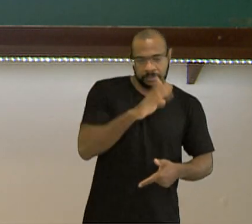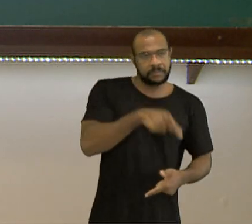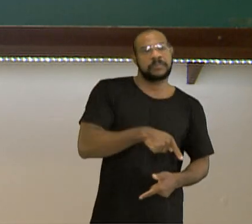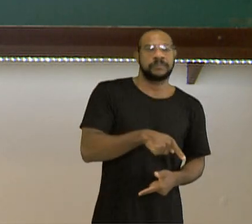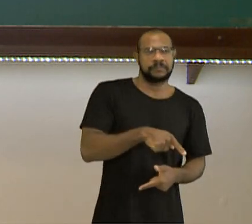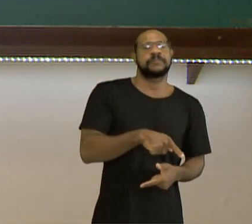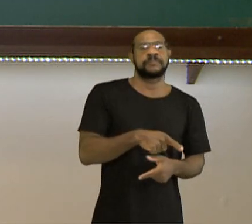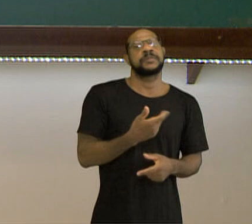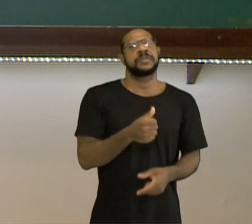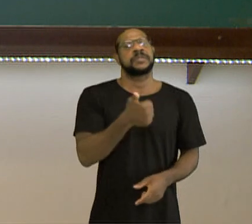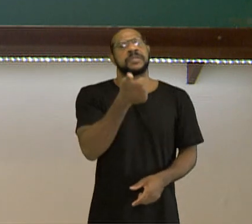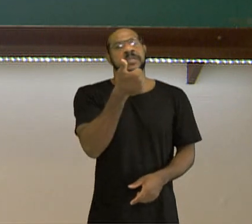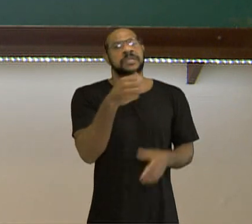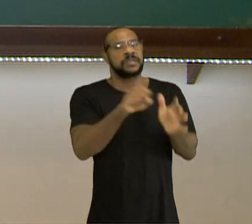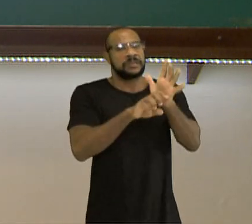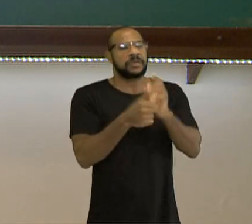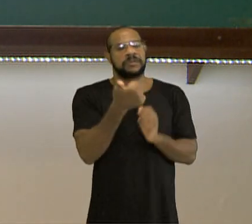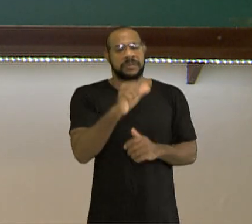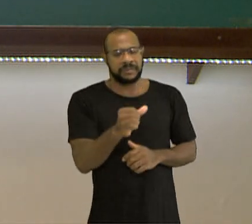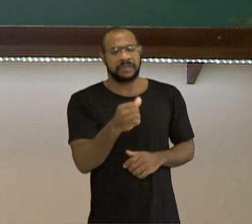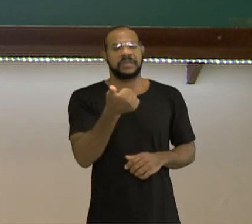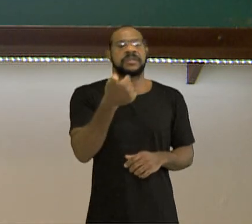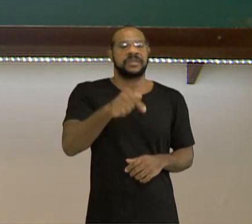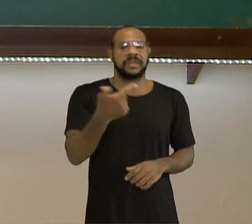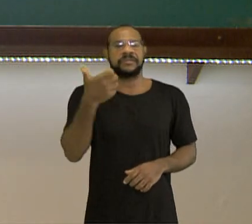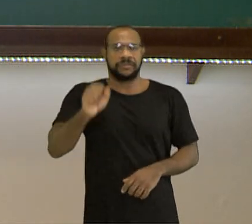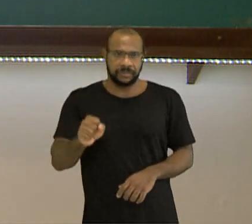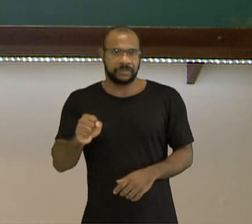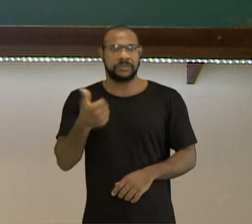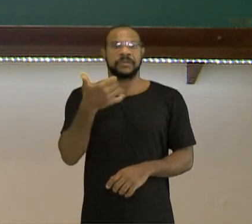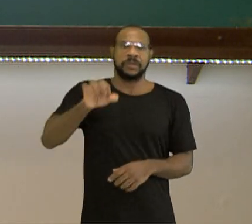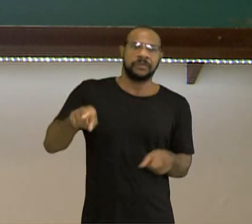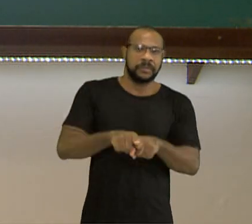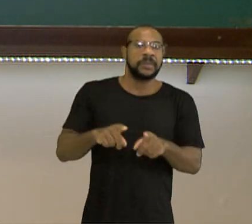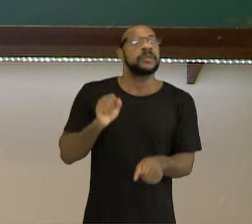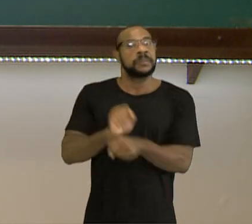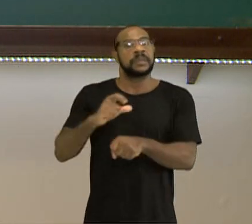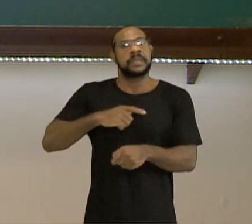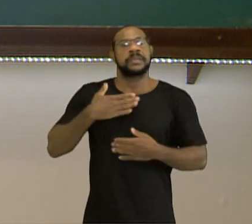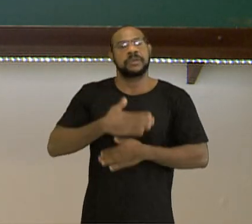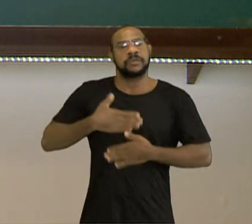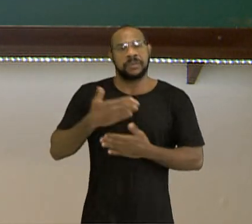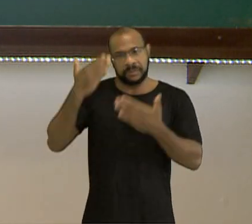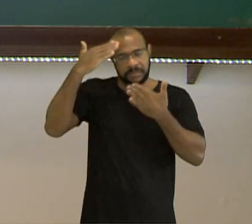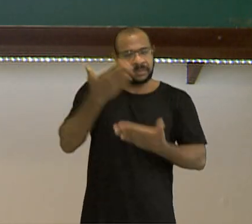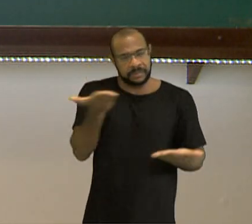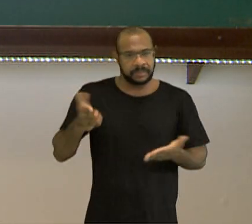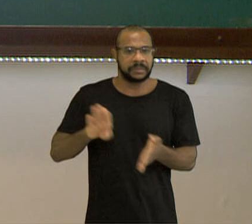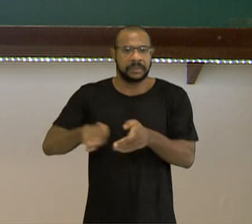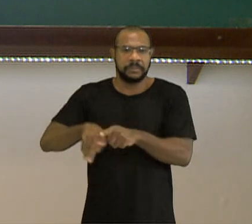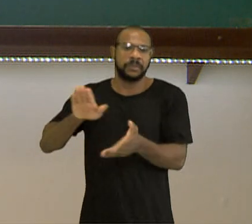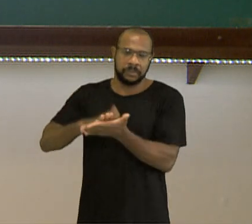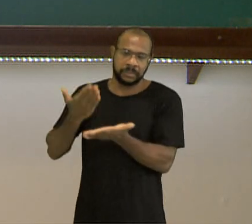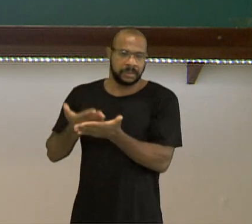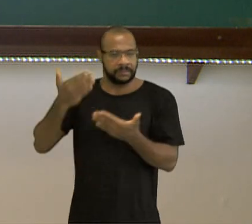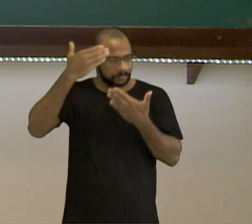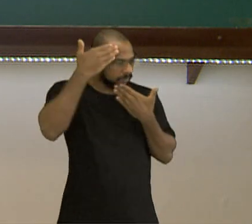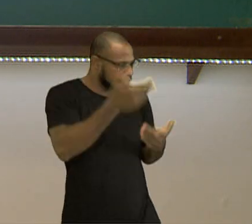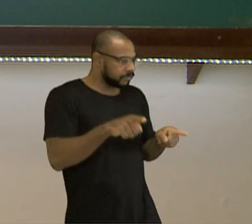no século XVI, XVII, XVIII e XIX. Espero que vocês tenham gostado, agradeço o Val, nosso intérprete, que